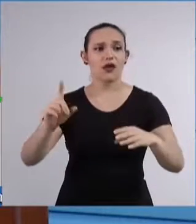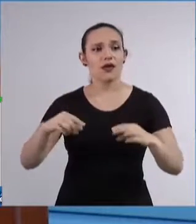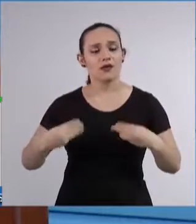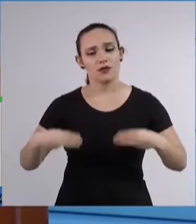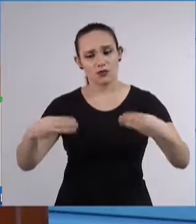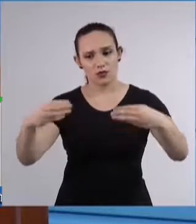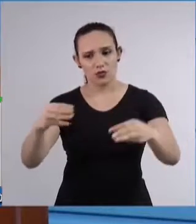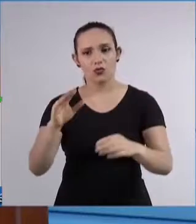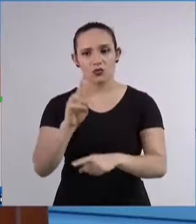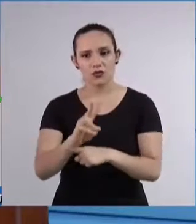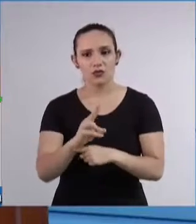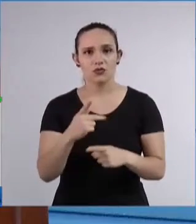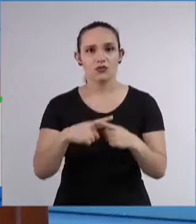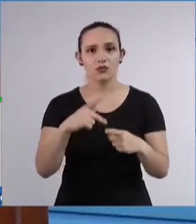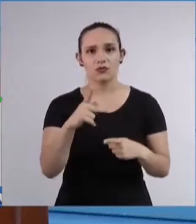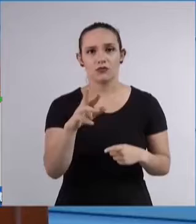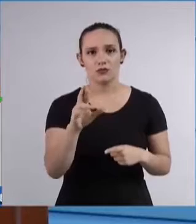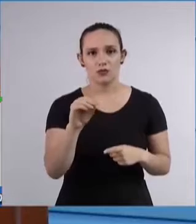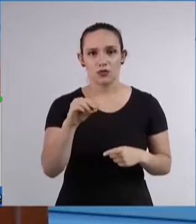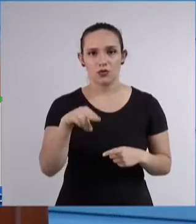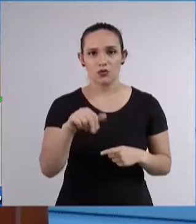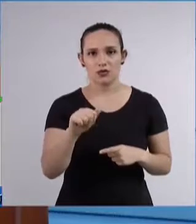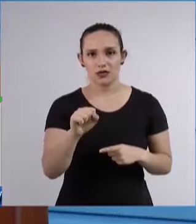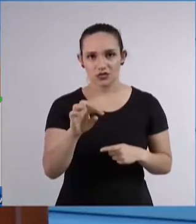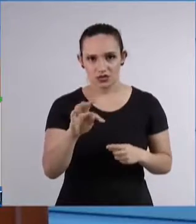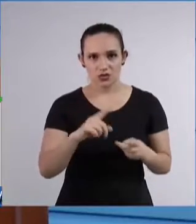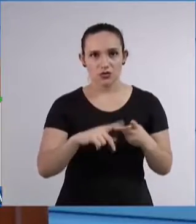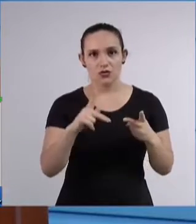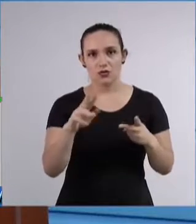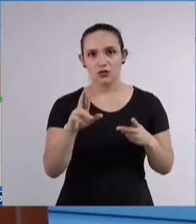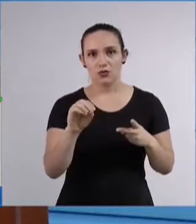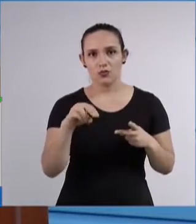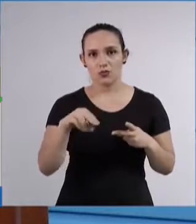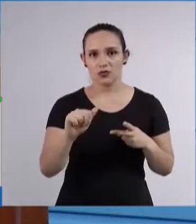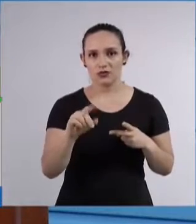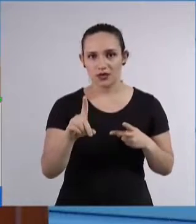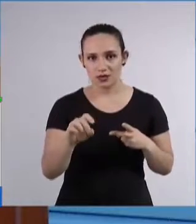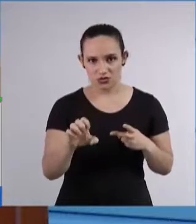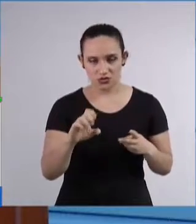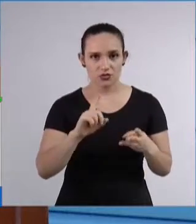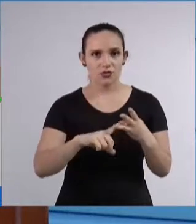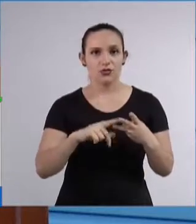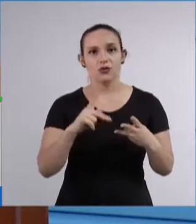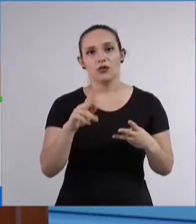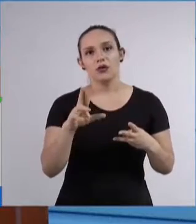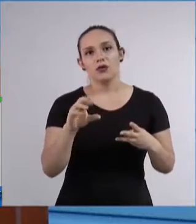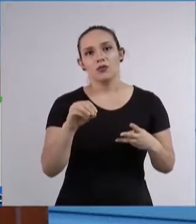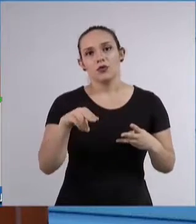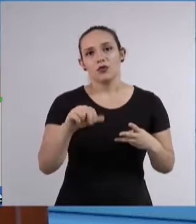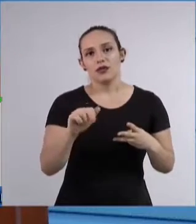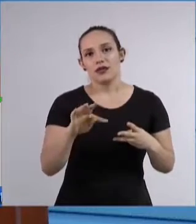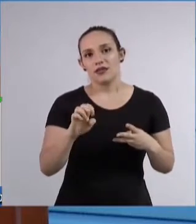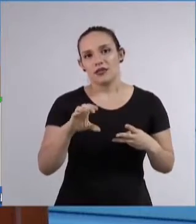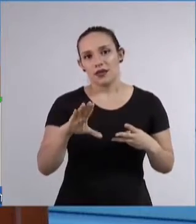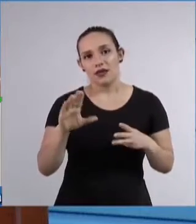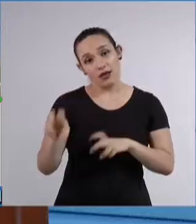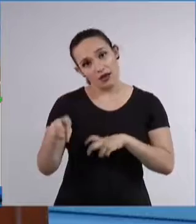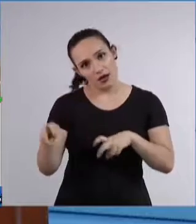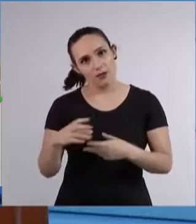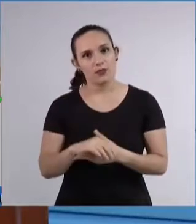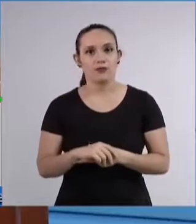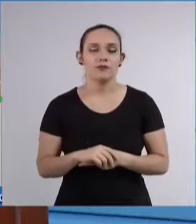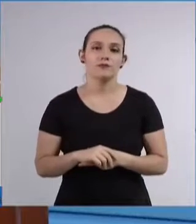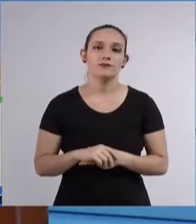do PRONAT. Instituímos o Pronatec Campo, e que o Pronatec Campo foi executado, foi colocado